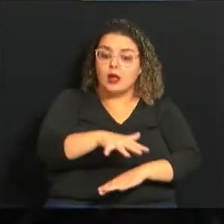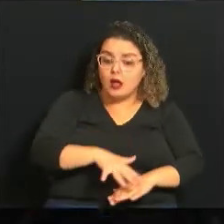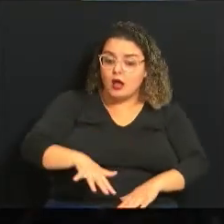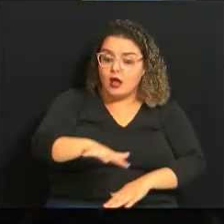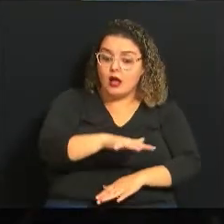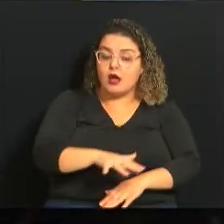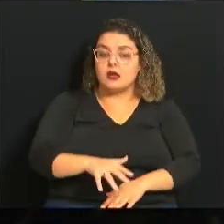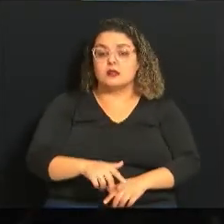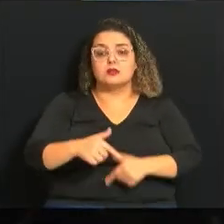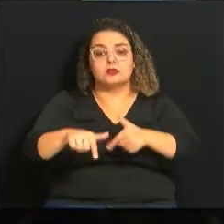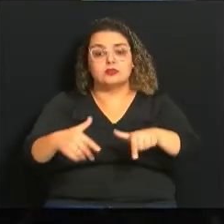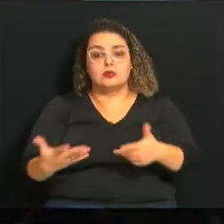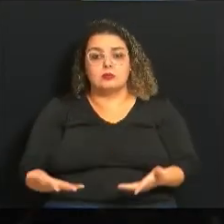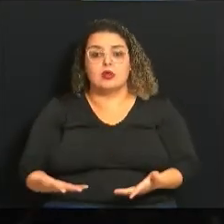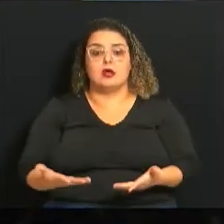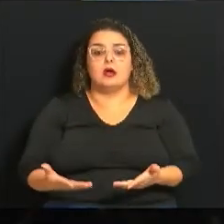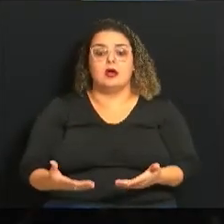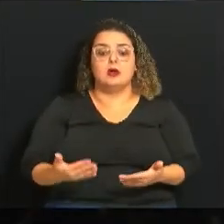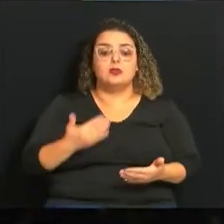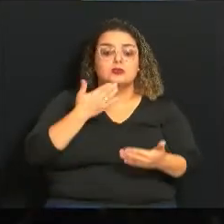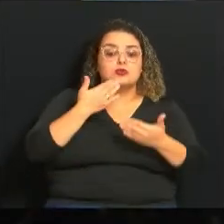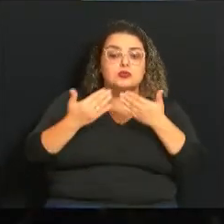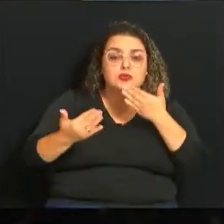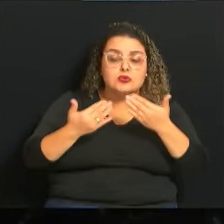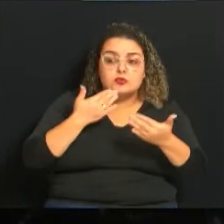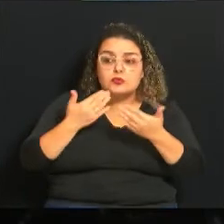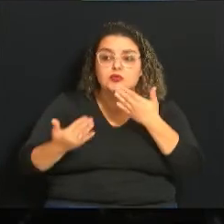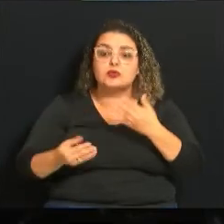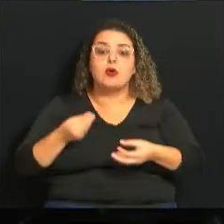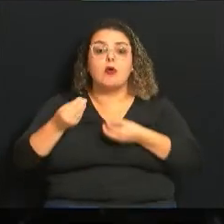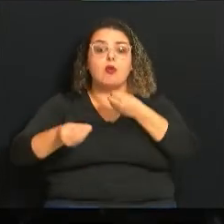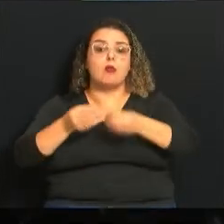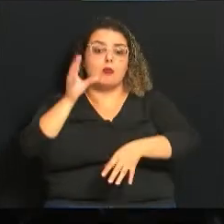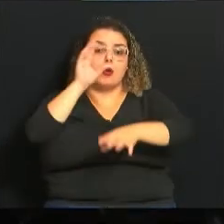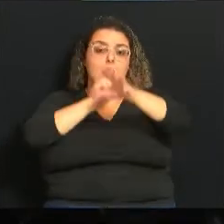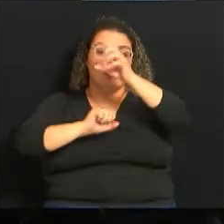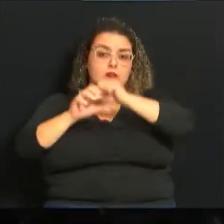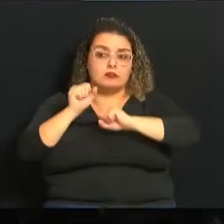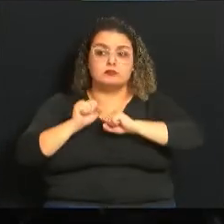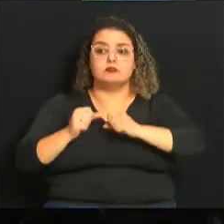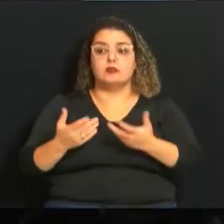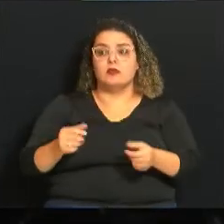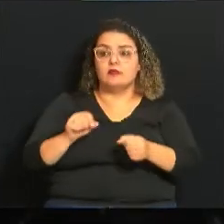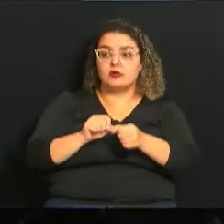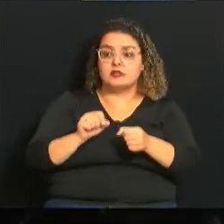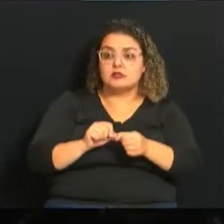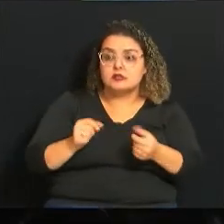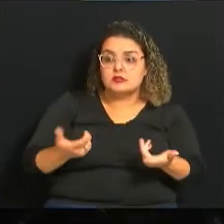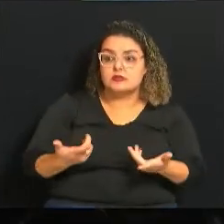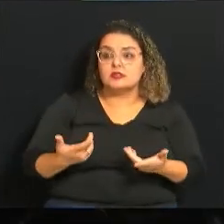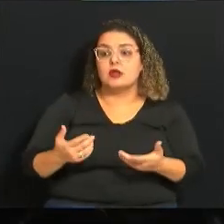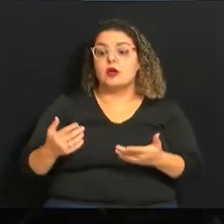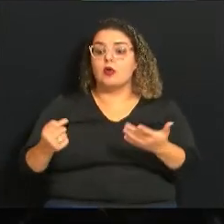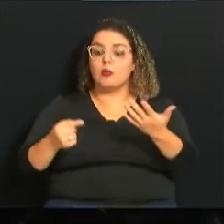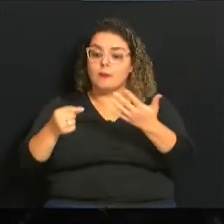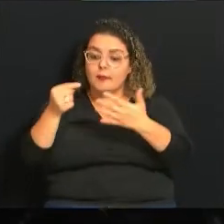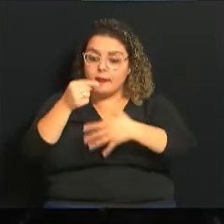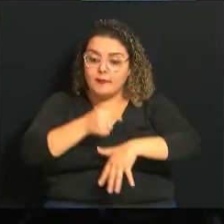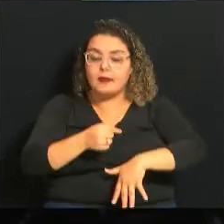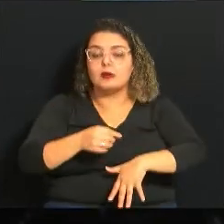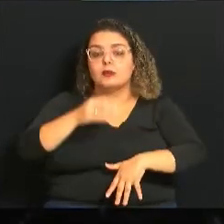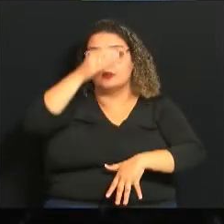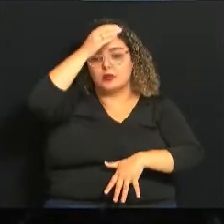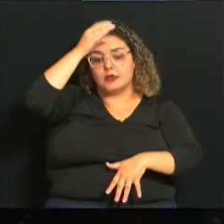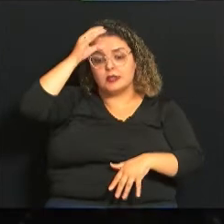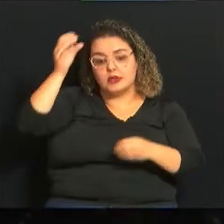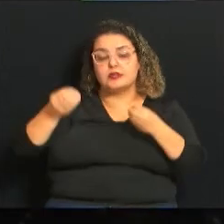as demandas, como que aquele aluno pode aprender a realizar um briefing, né, uma ilustração a partir de briefing, como esse aluno